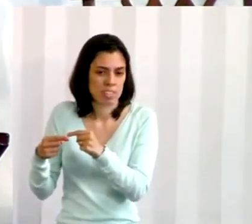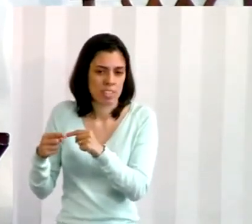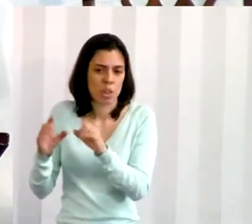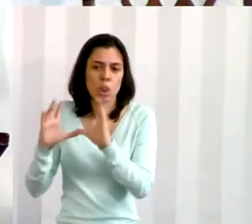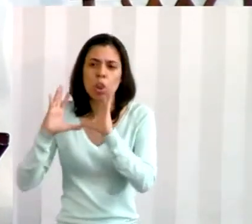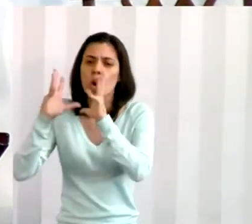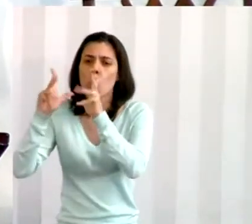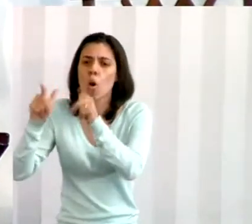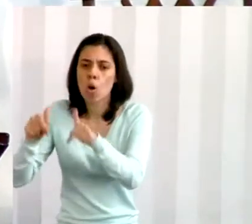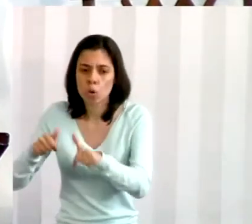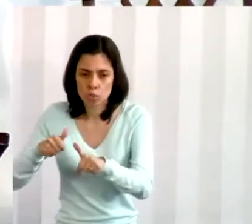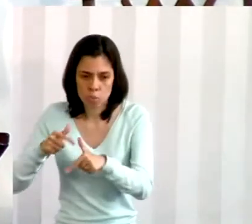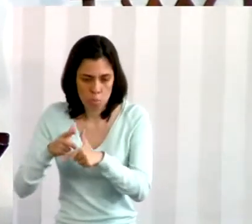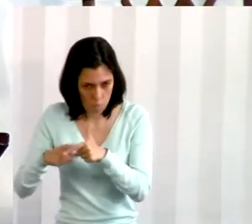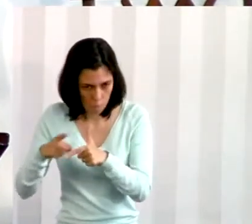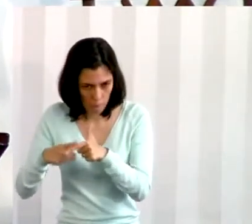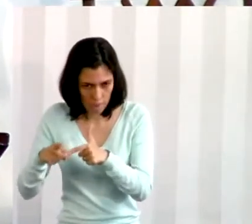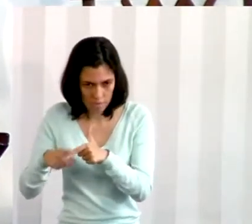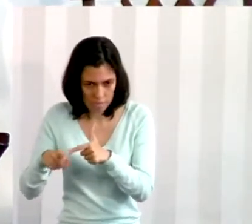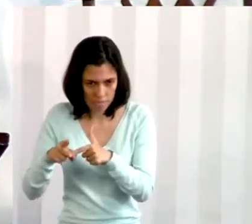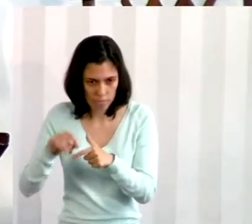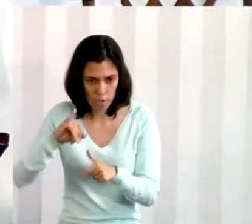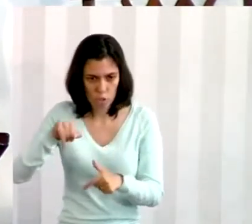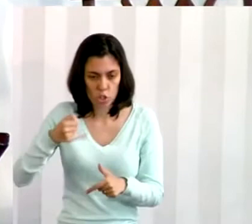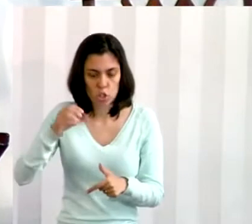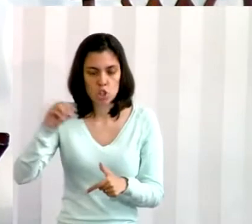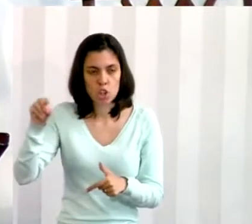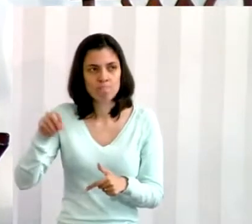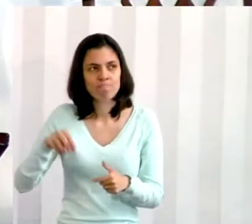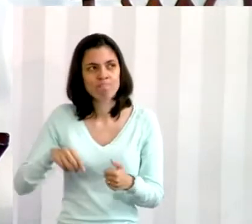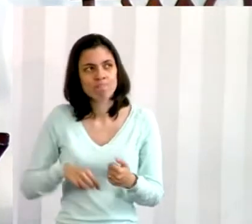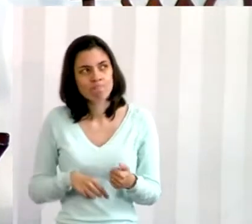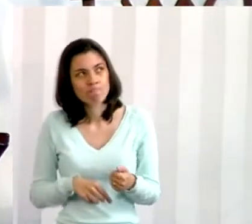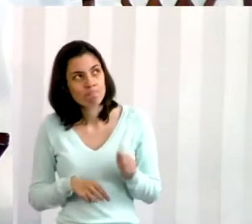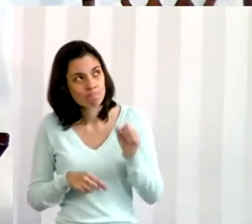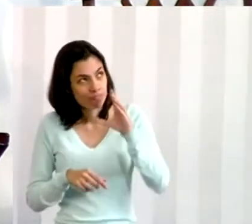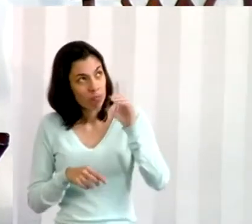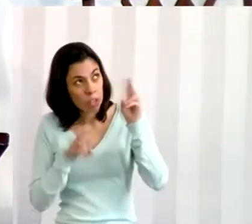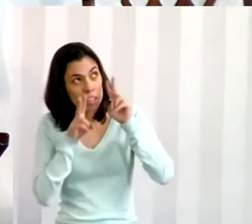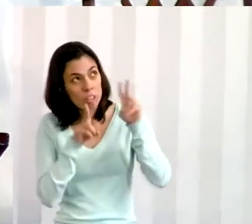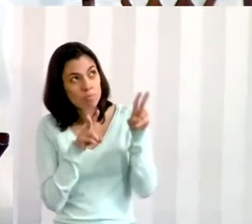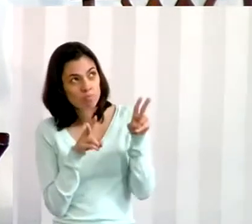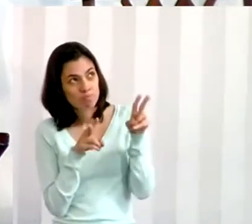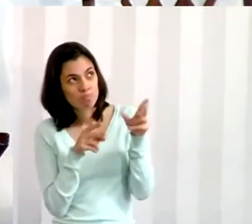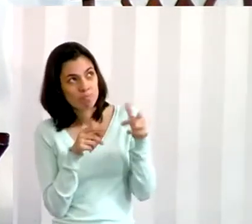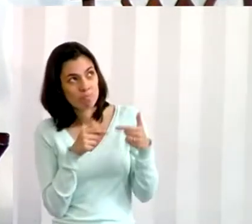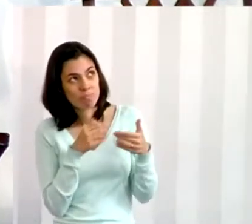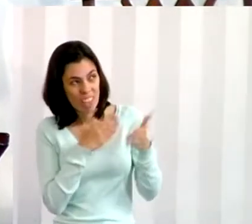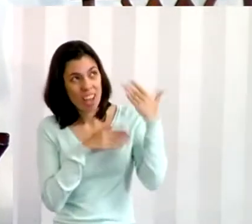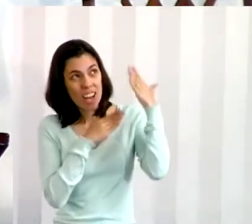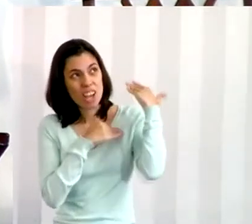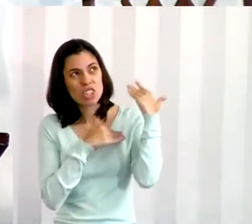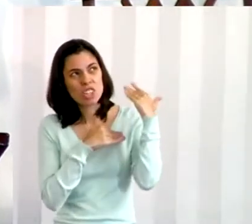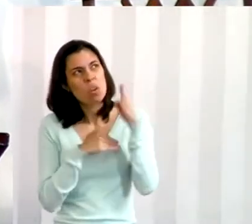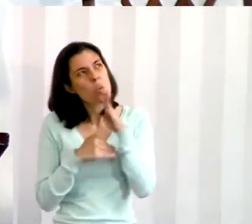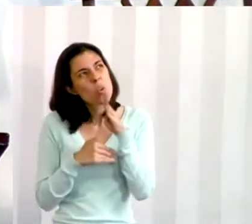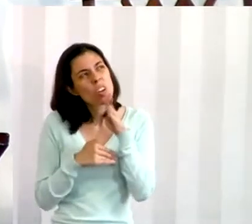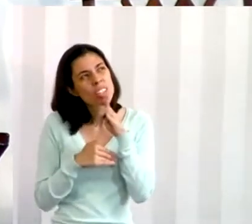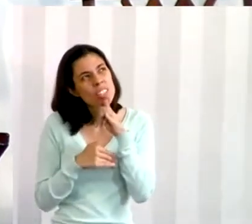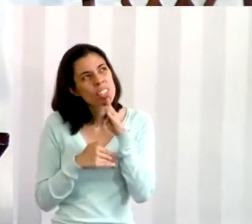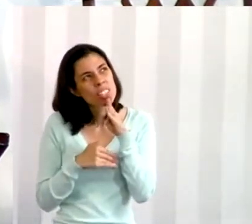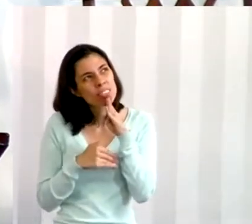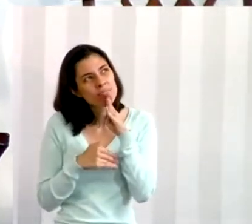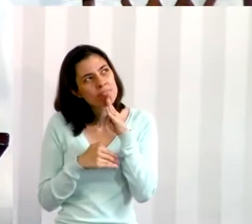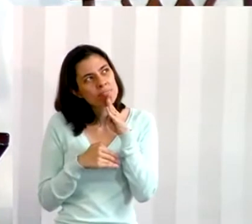os meus olhos te veem. A paciência de Jó entrou na história bíblica como um exemplo para nós. Os